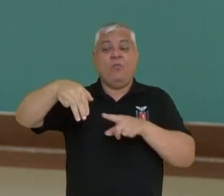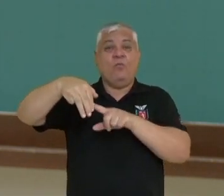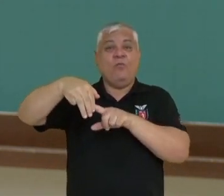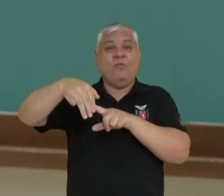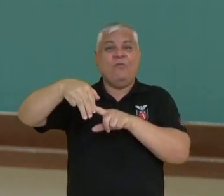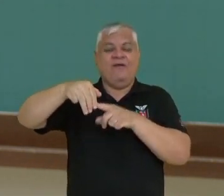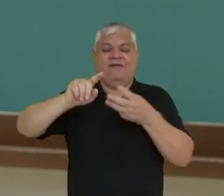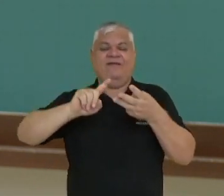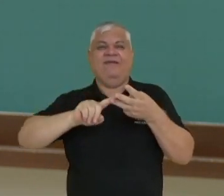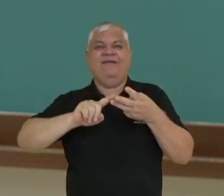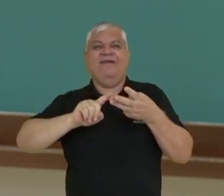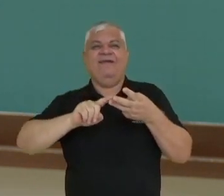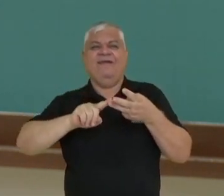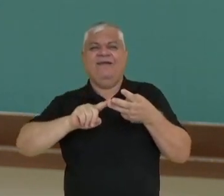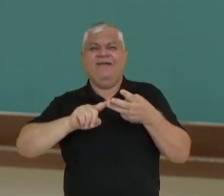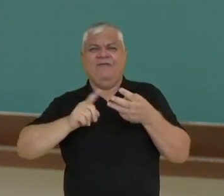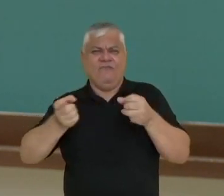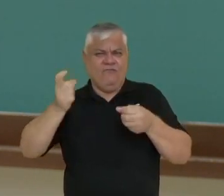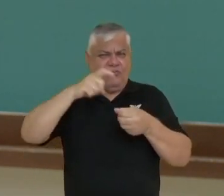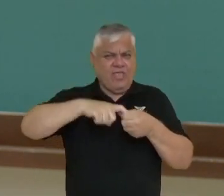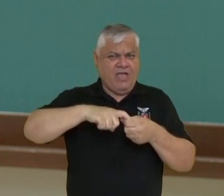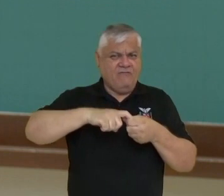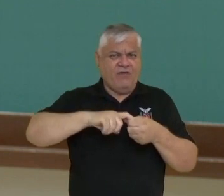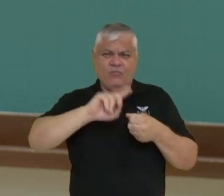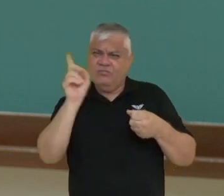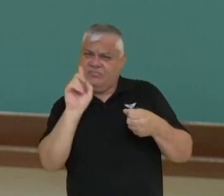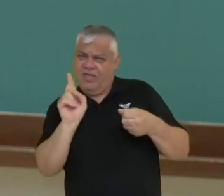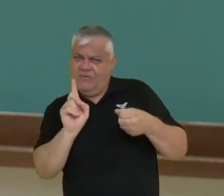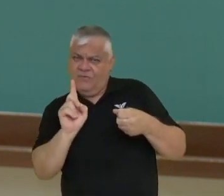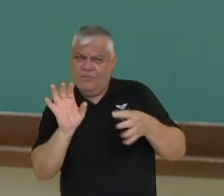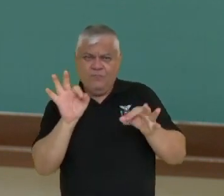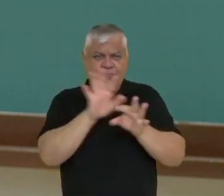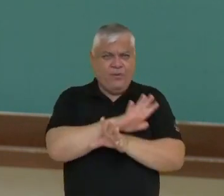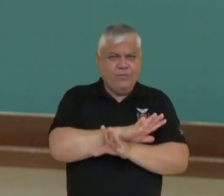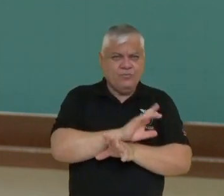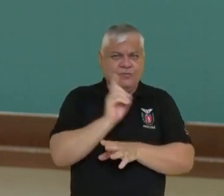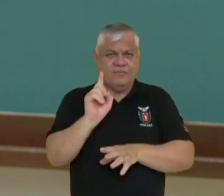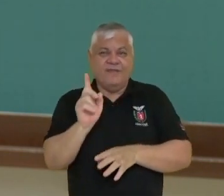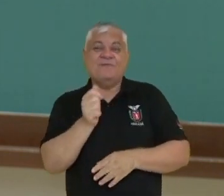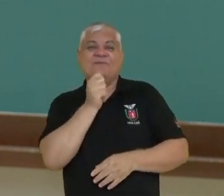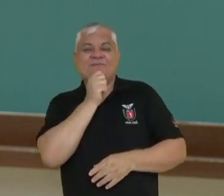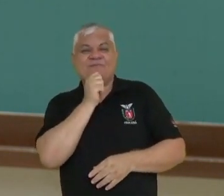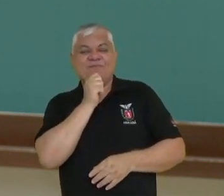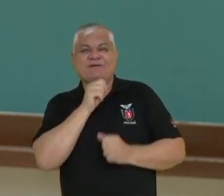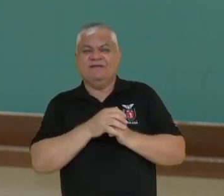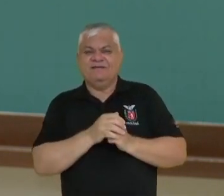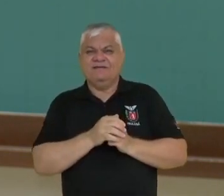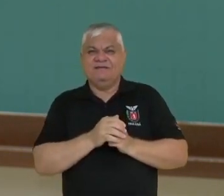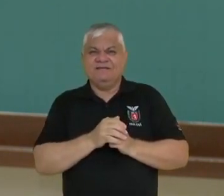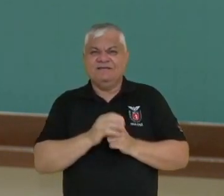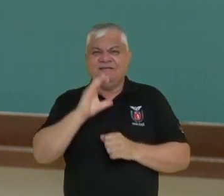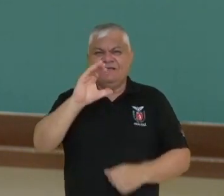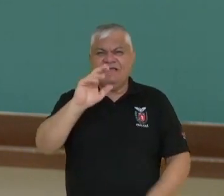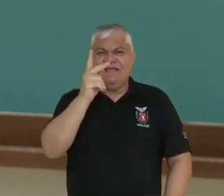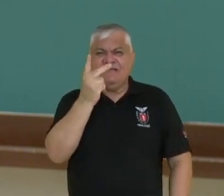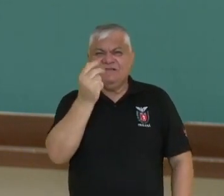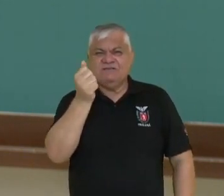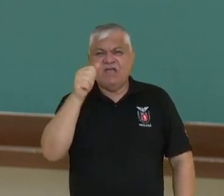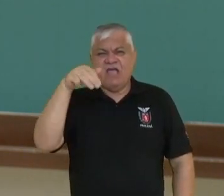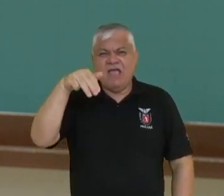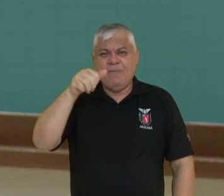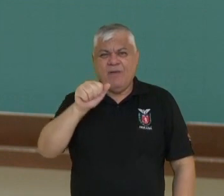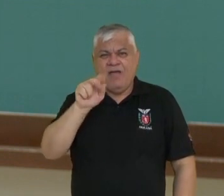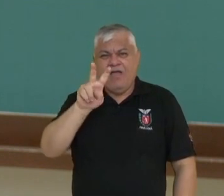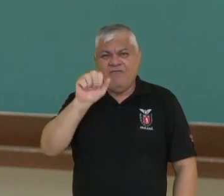não concluíram essa ação ou concluíram, né? Não tenho como ter certeza. Chamavam, não chamam mais,